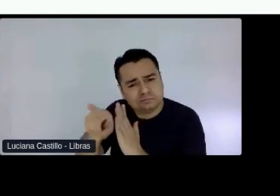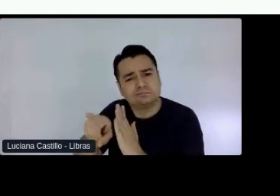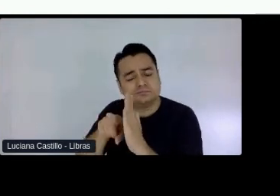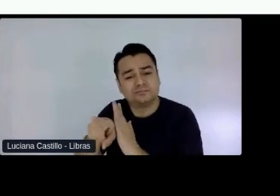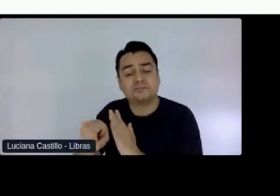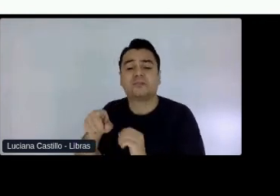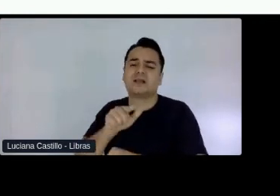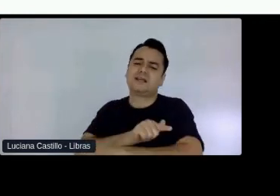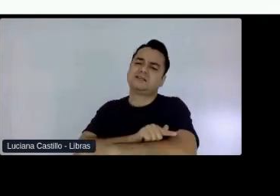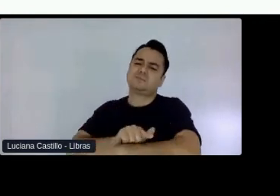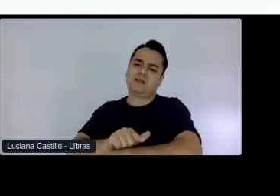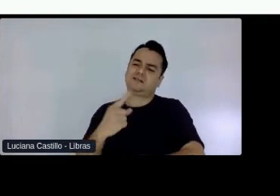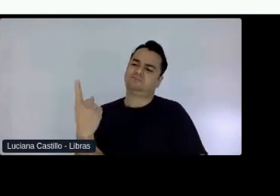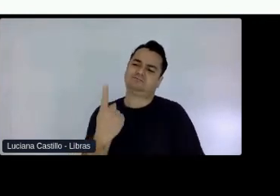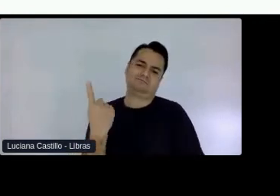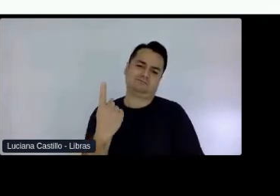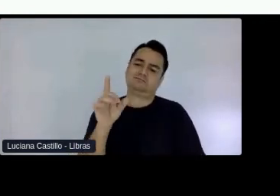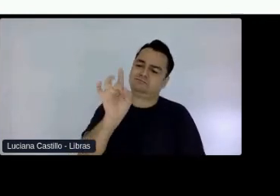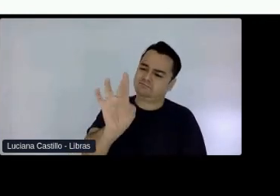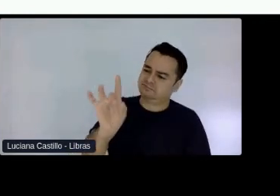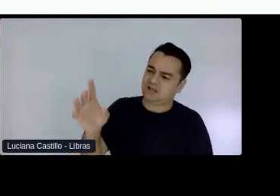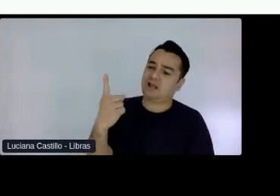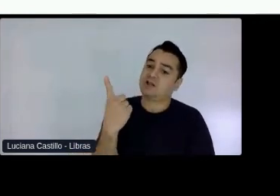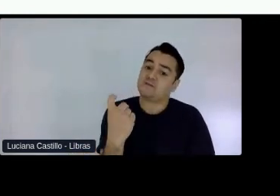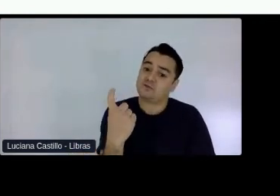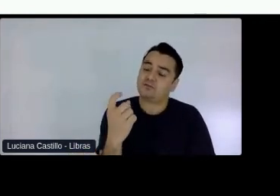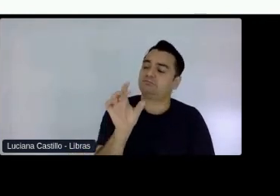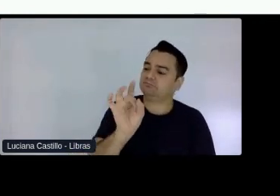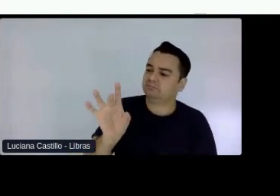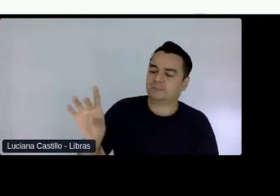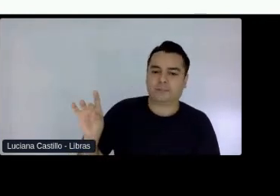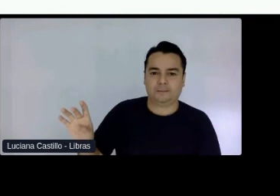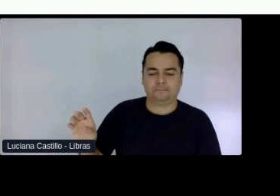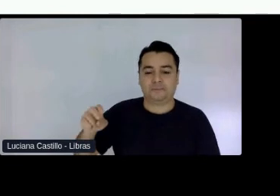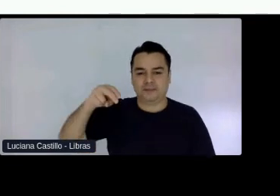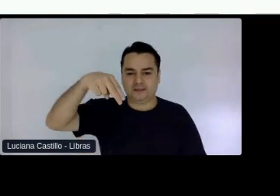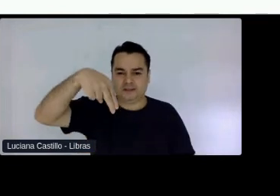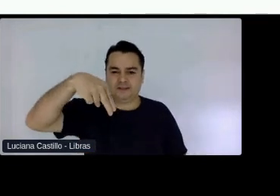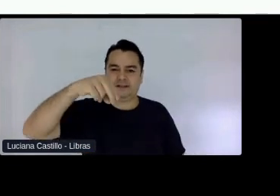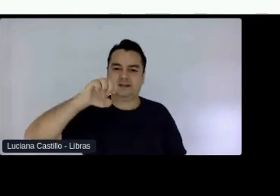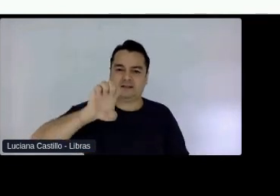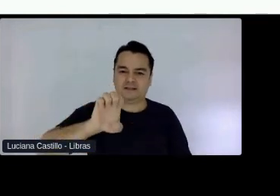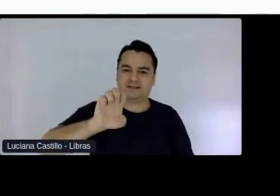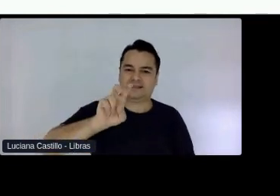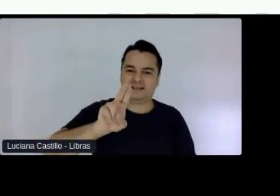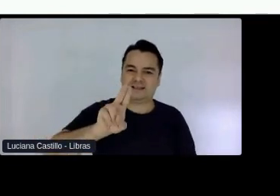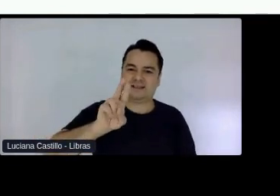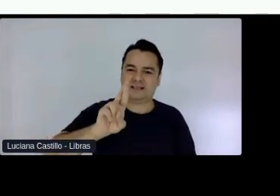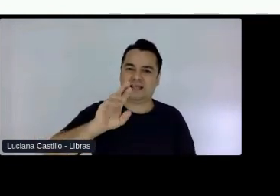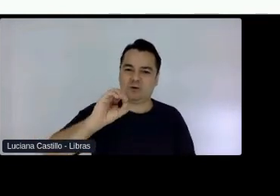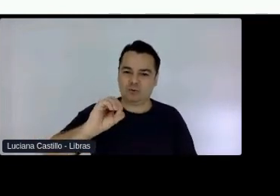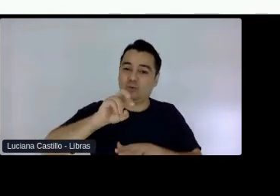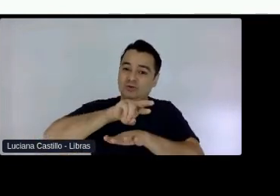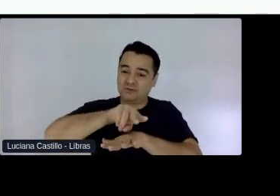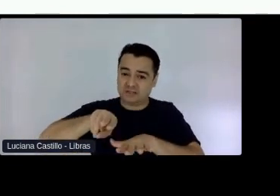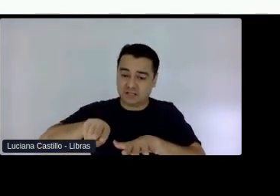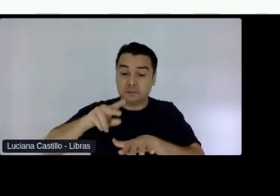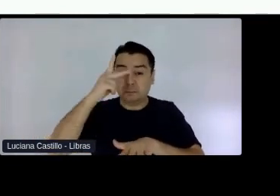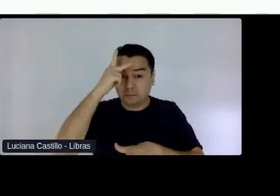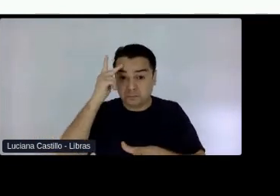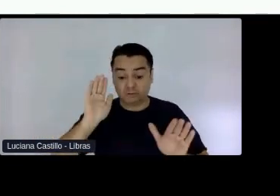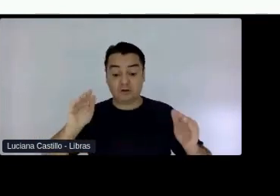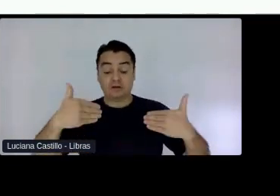Individualidade é muito interessante quando a gente pensa em neurodiversidade, né? Nem toda pessoa com autismo